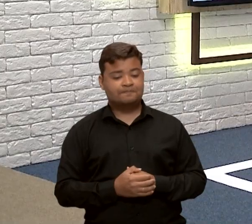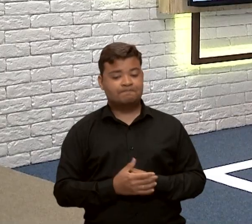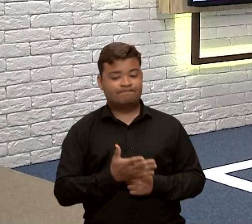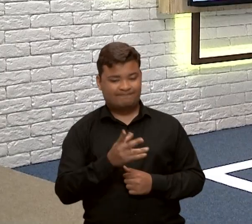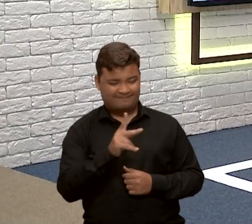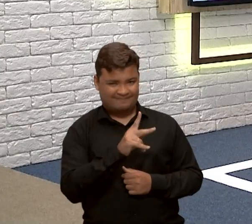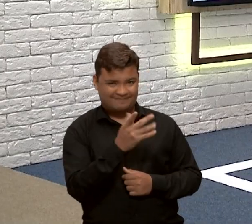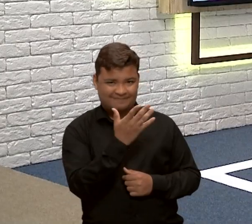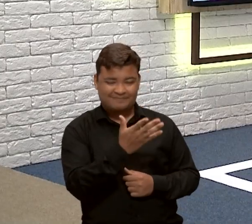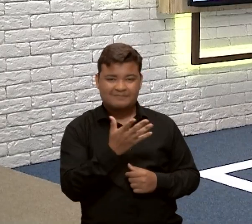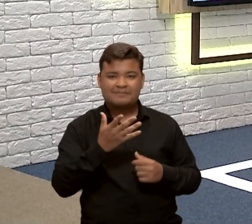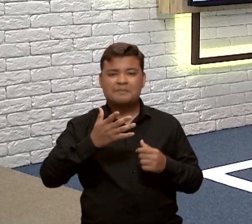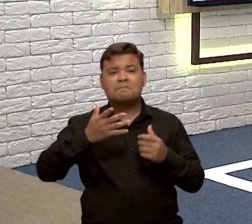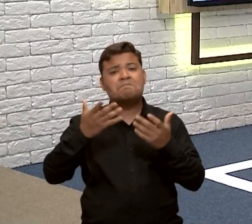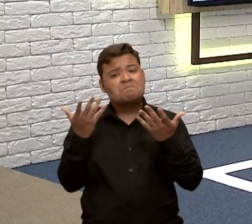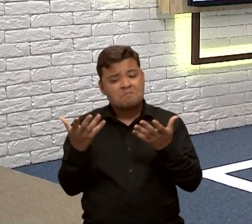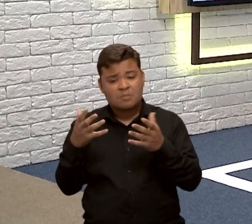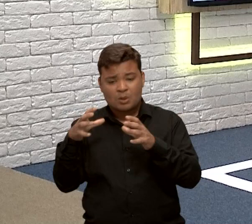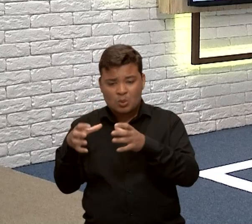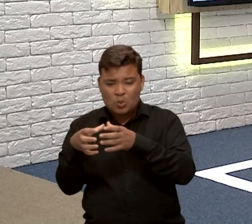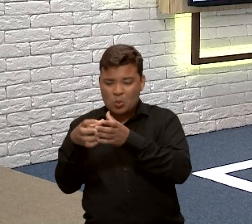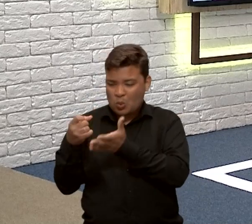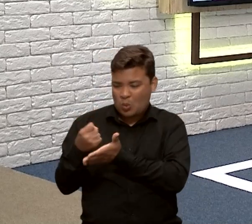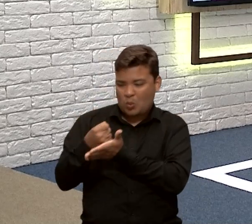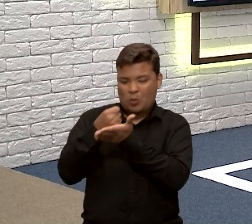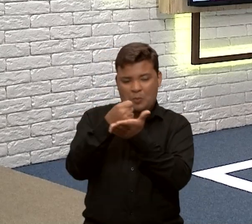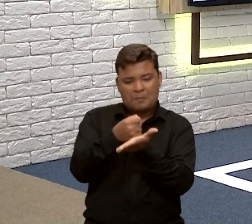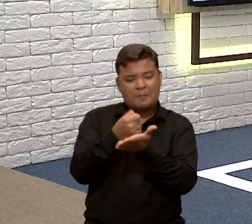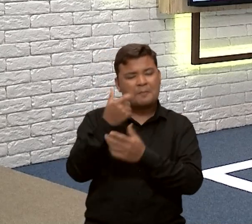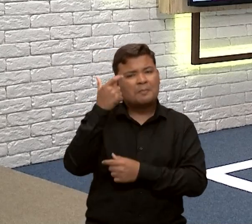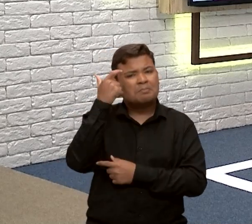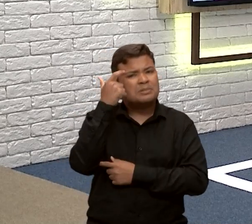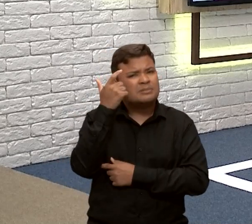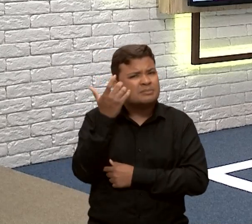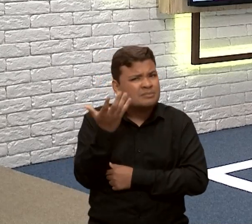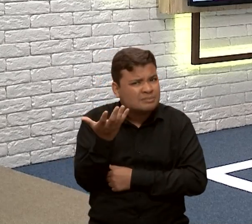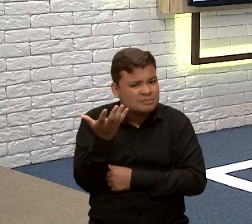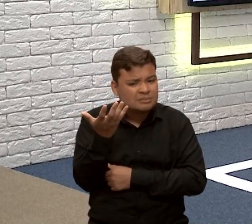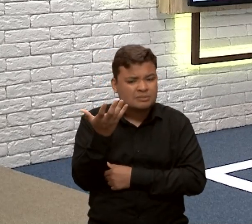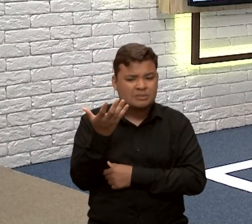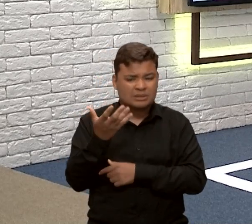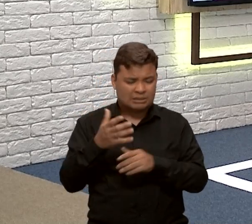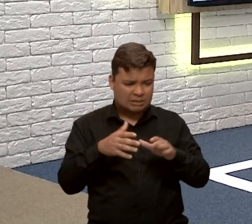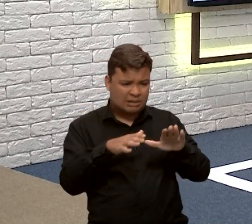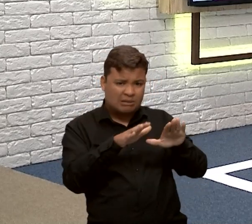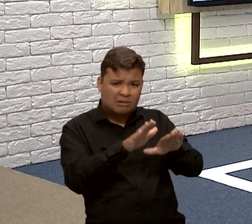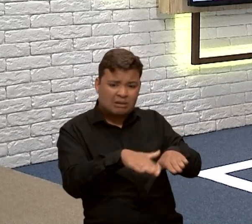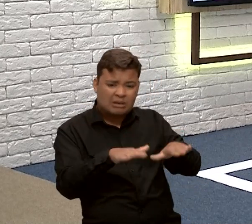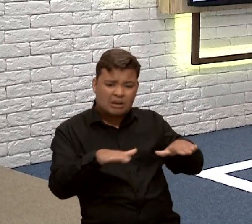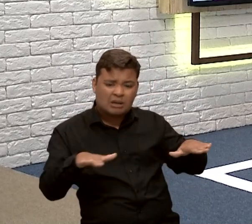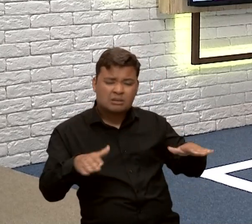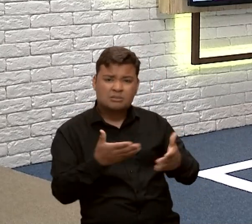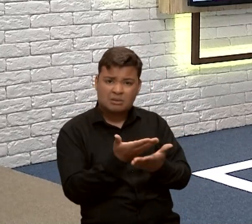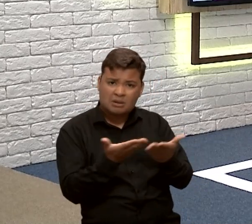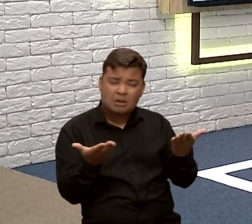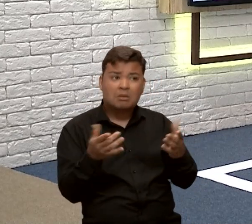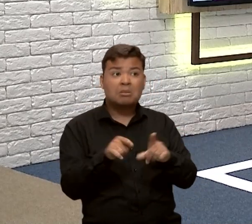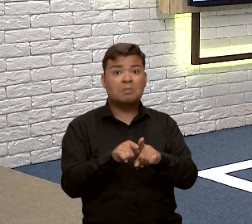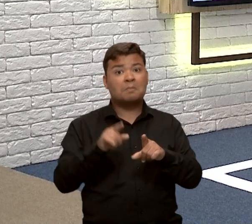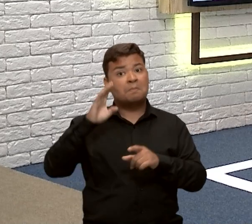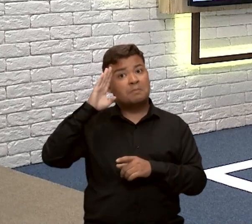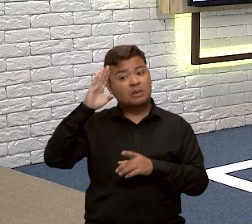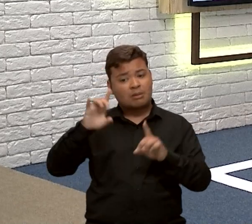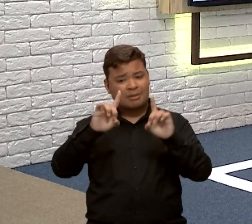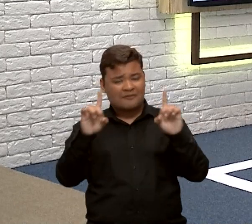falar sobre rede de apoio, o que a gente acha mais estranho é pensar que crianças e crianças com deficiências, né, principalmente